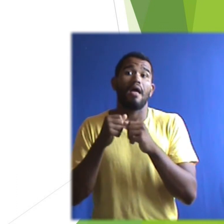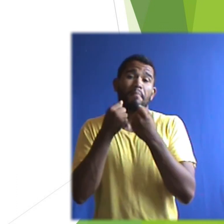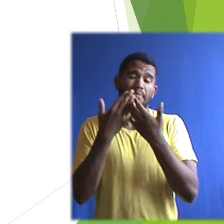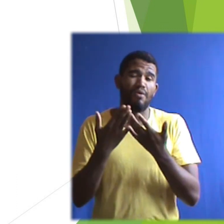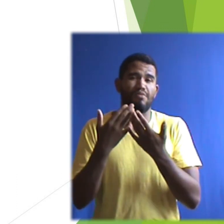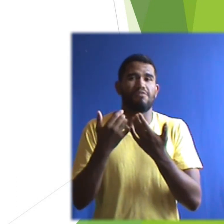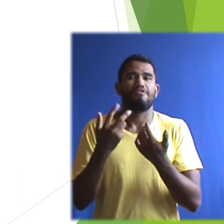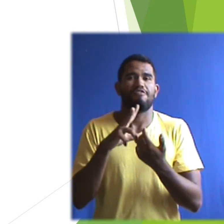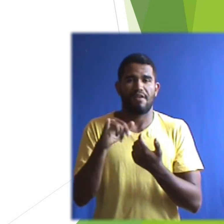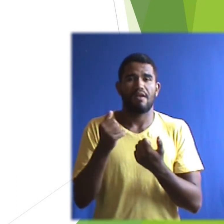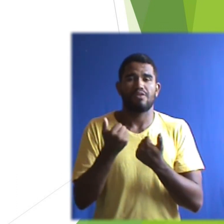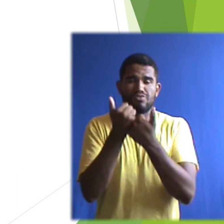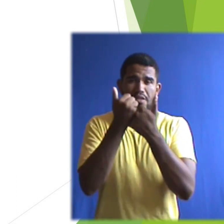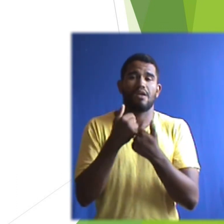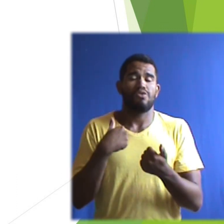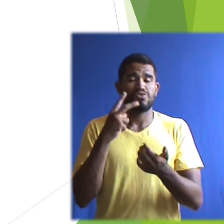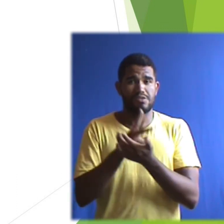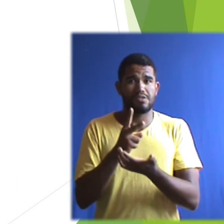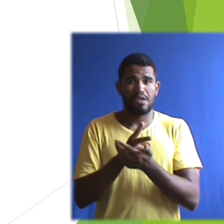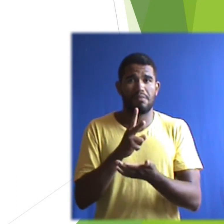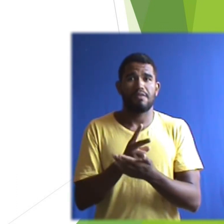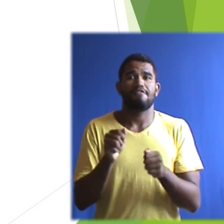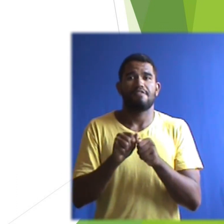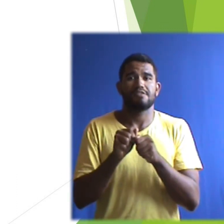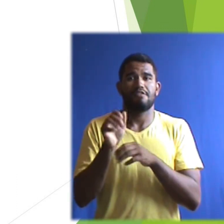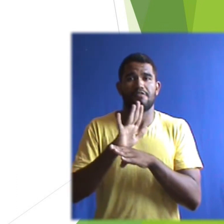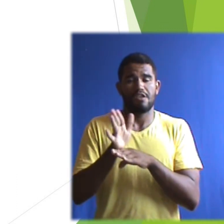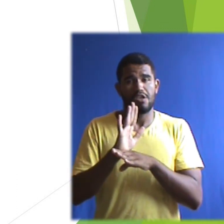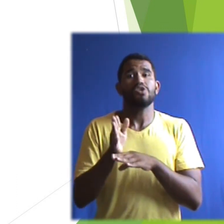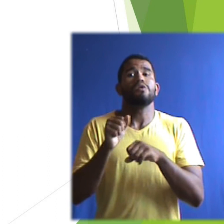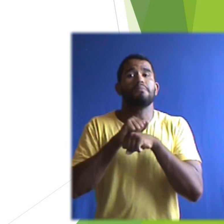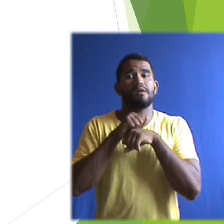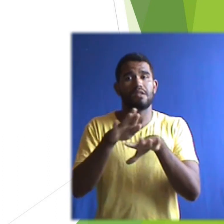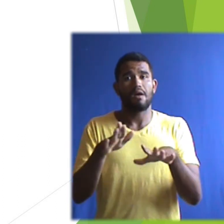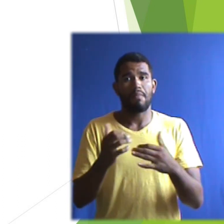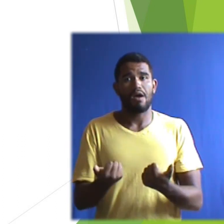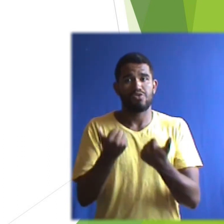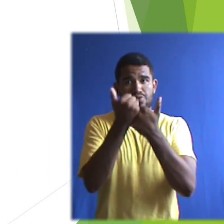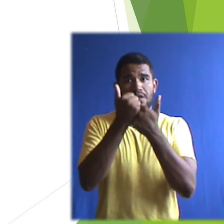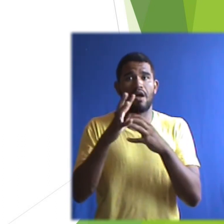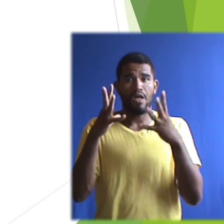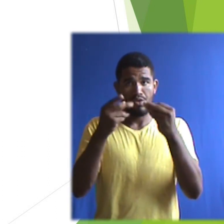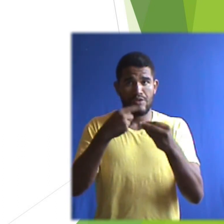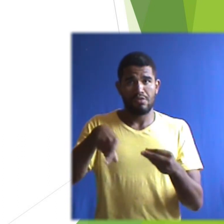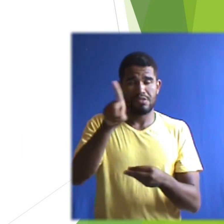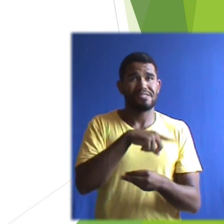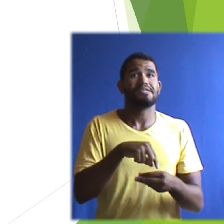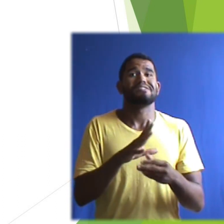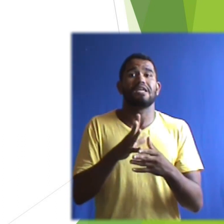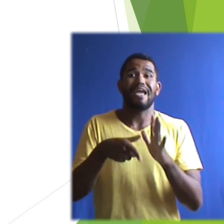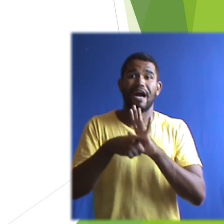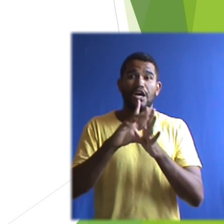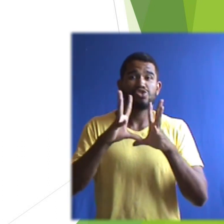muito bem explicado. Eu sempre vou estar fazendo vídeos e postando justamente para ajudar quem não tem